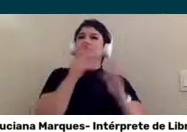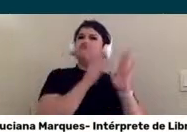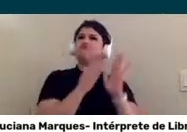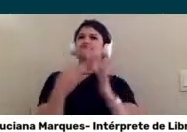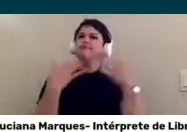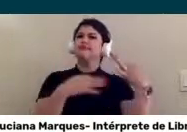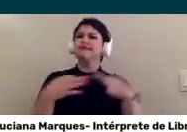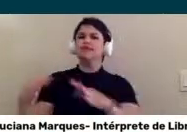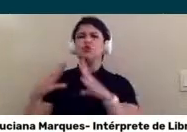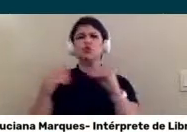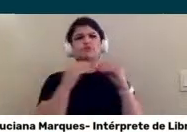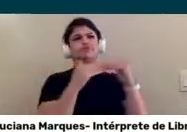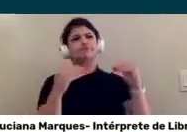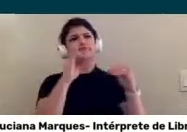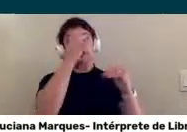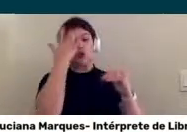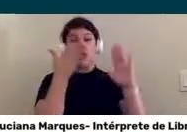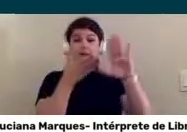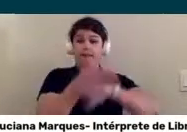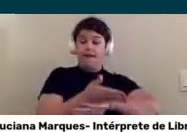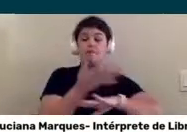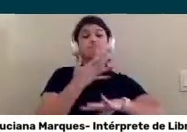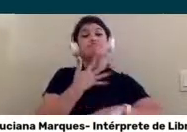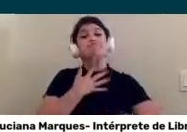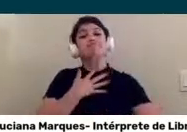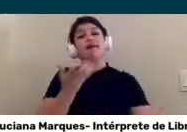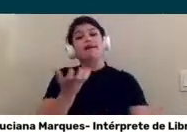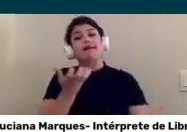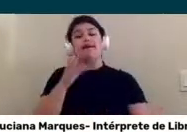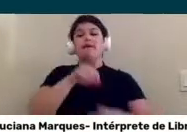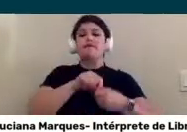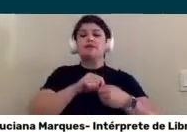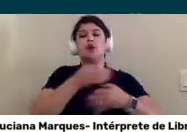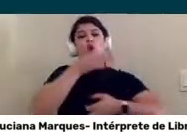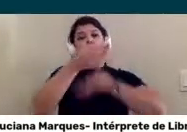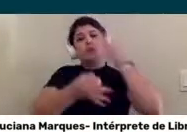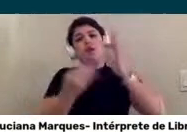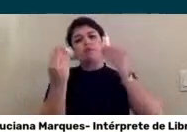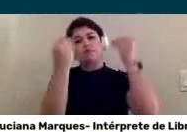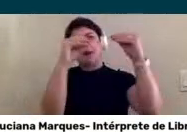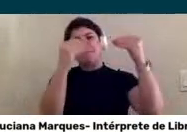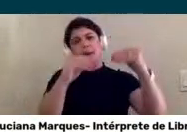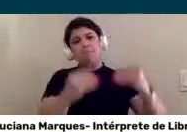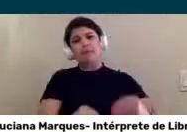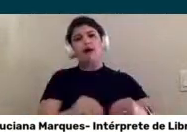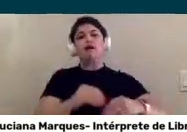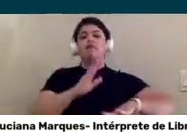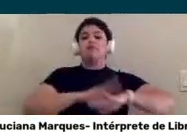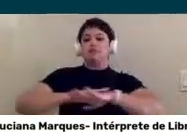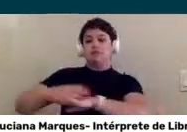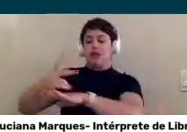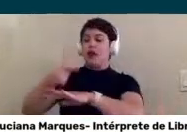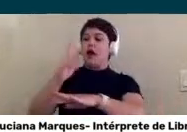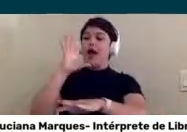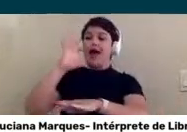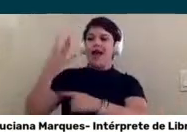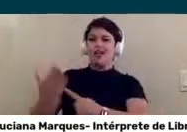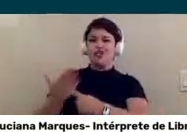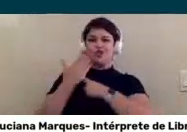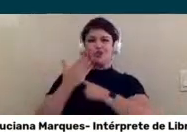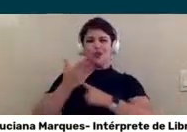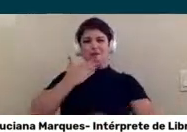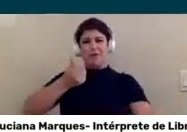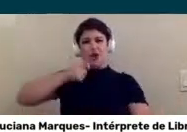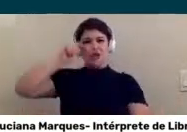todo mundo que quisesse participar poderia colocar lá seu ponto de vista, seus requisitos, ajudando a gente a tomar a melhor decisão possível e